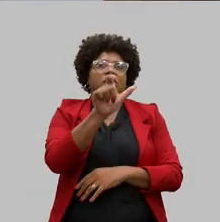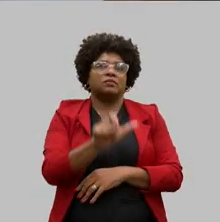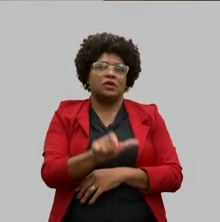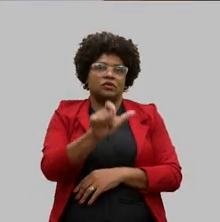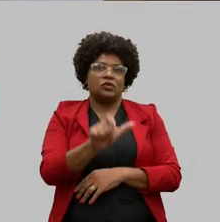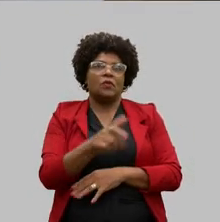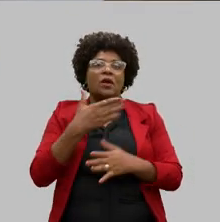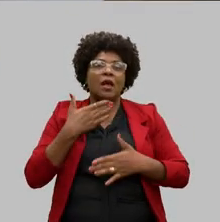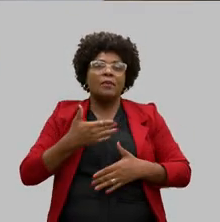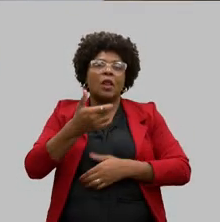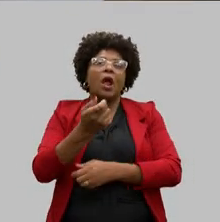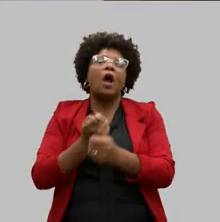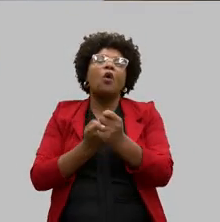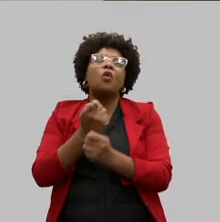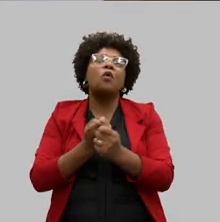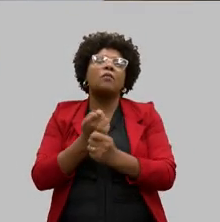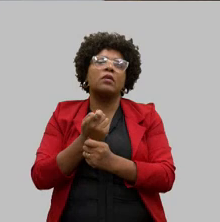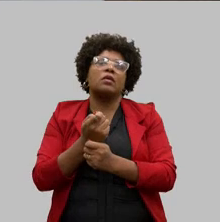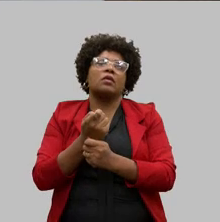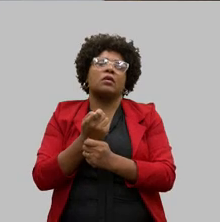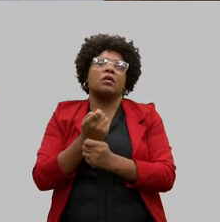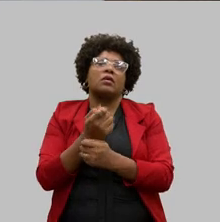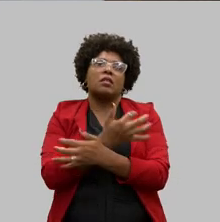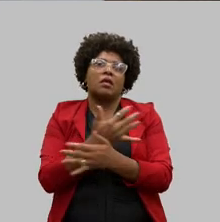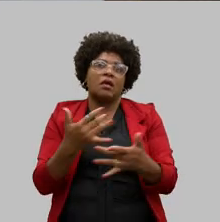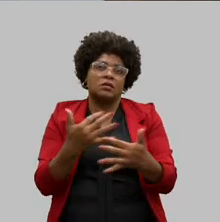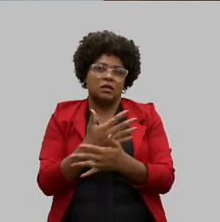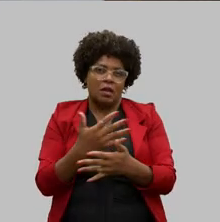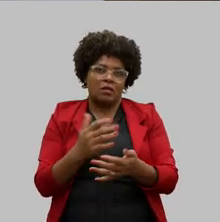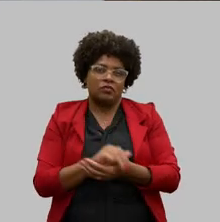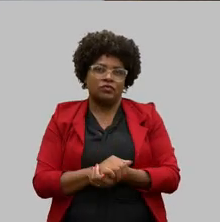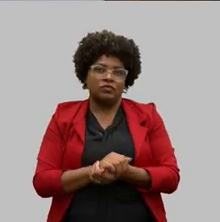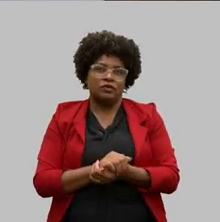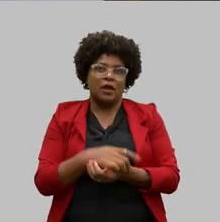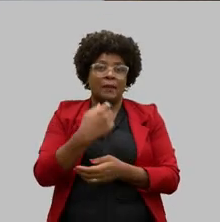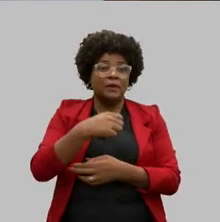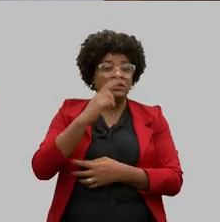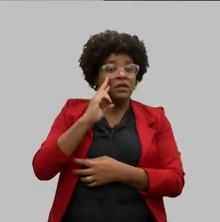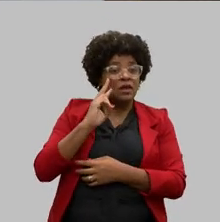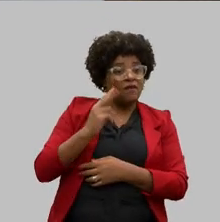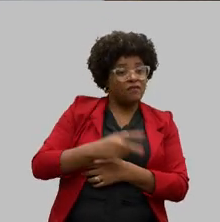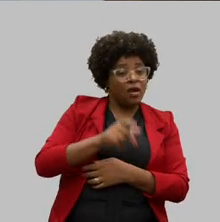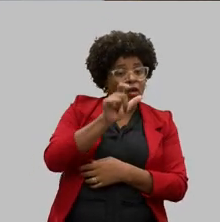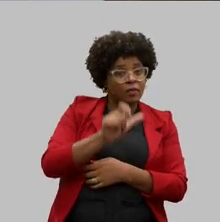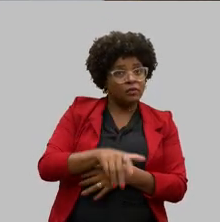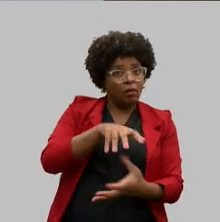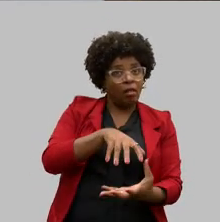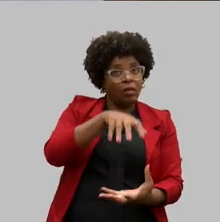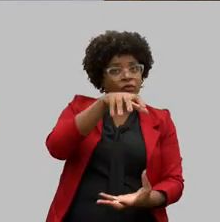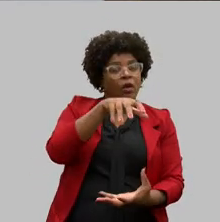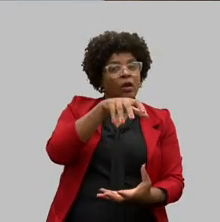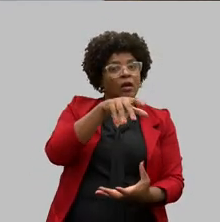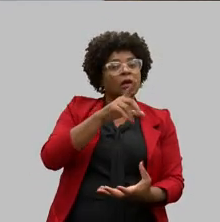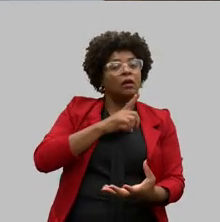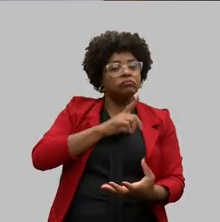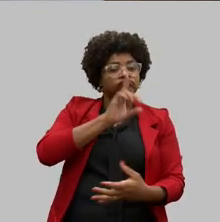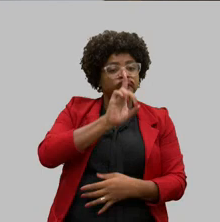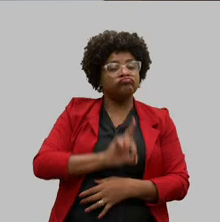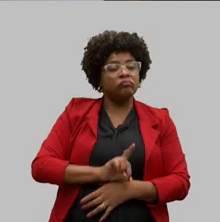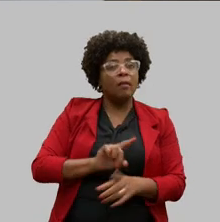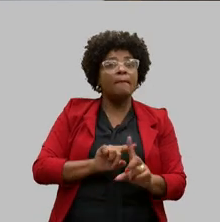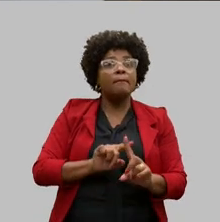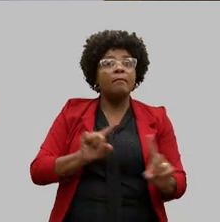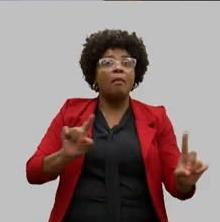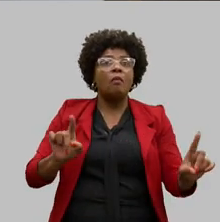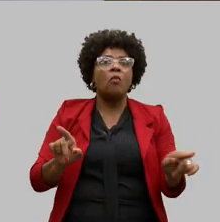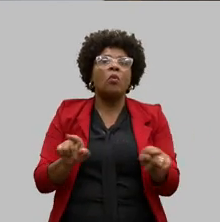precisa ver a pessoa idosa não só do ponto de vista do exercício do direito mas também